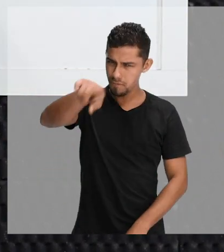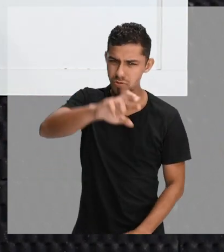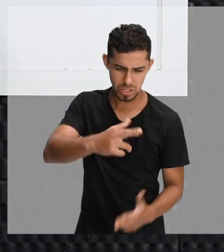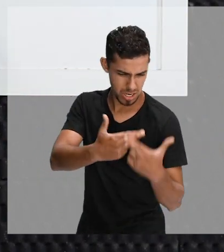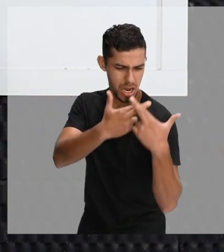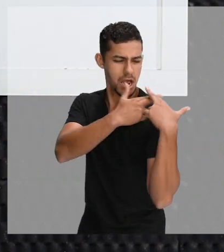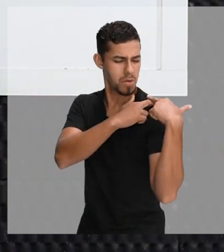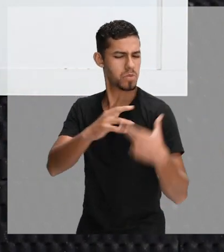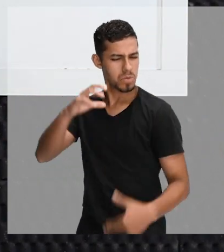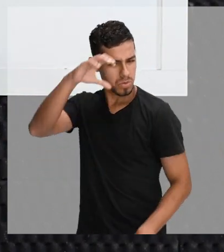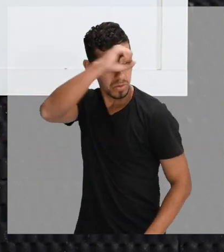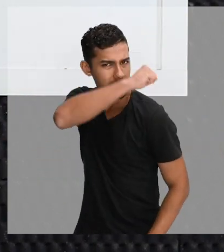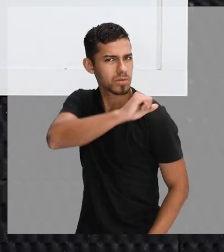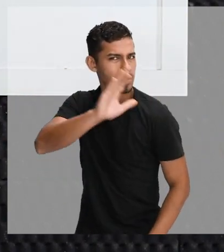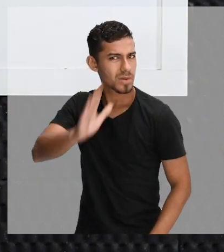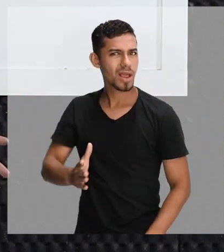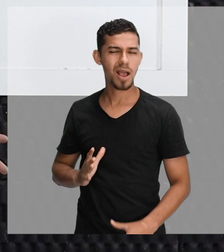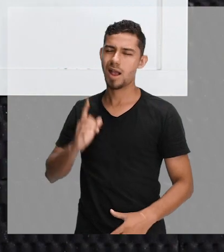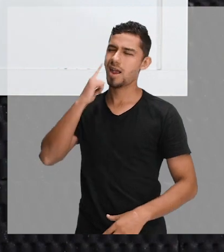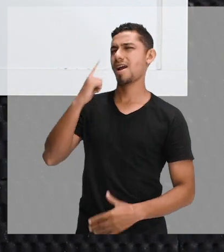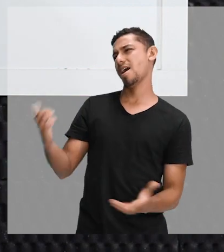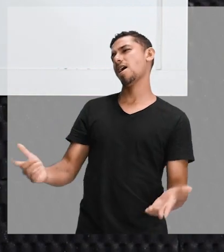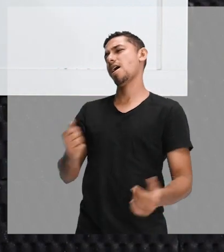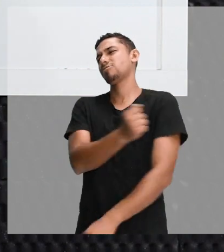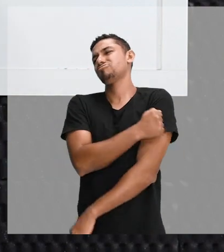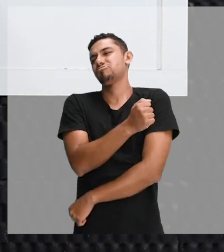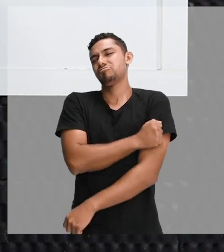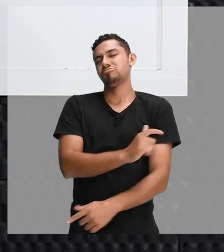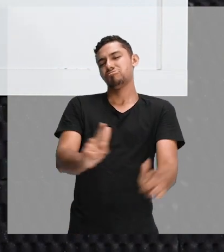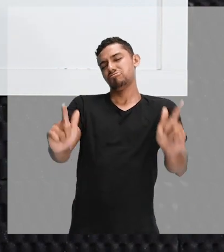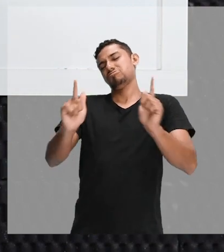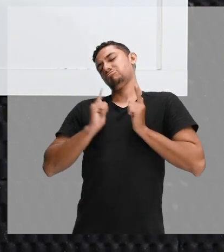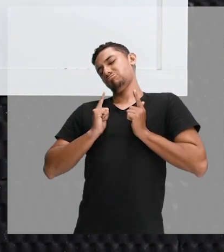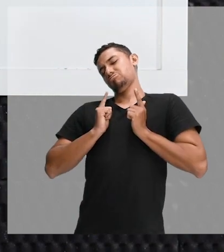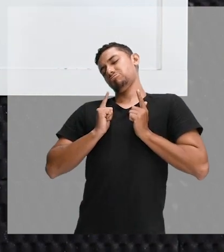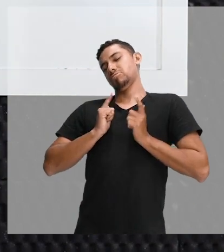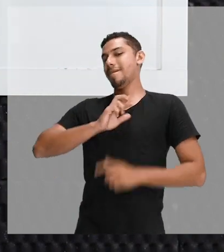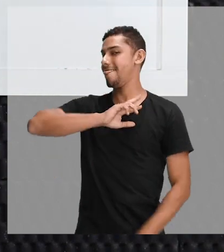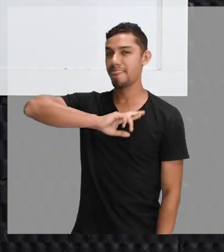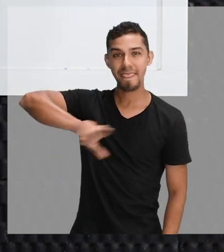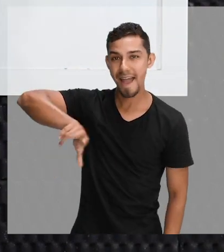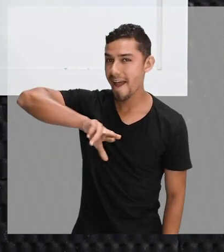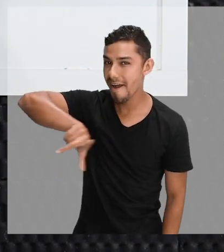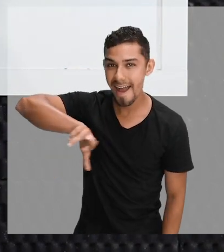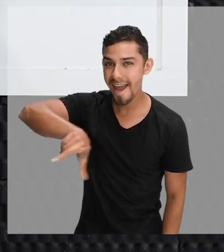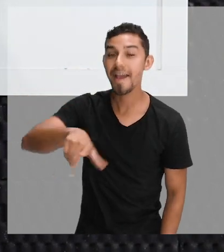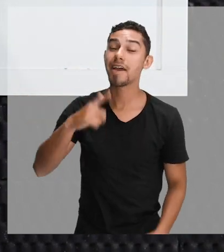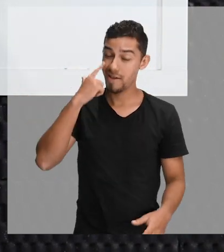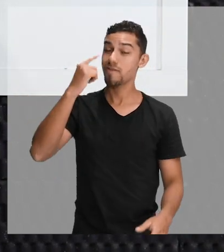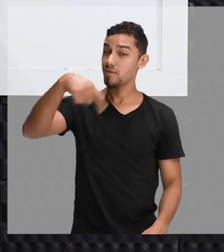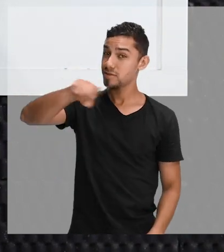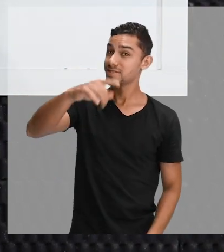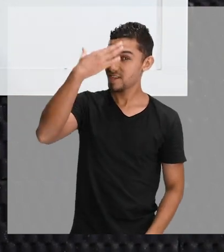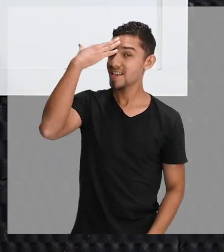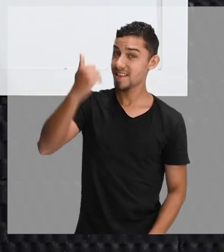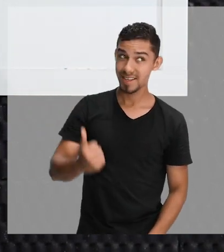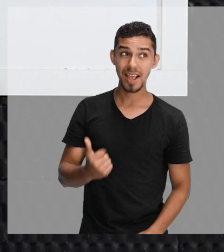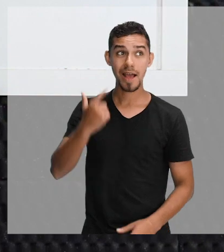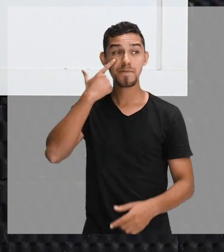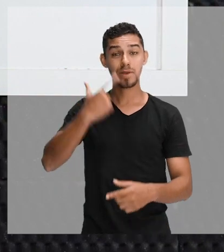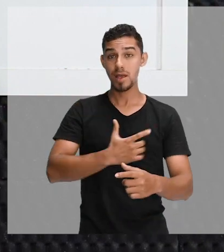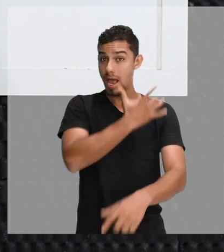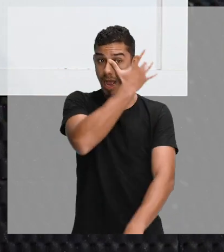você é um aluno que contribui, você não é aquele aluno apático. Então você sabe muito bem que o antropocentrismo vai trazer o